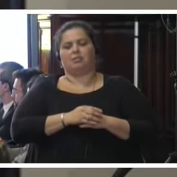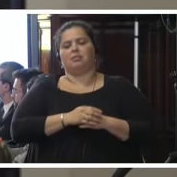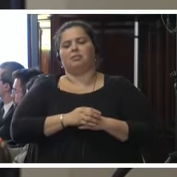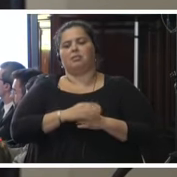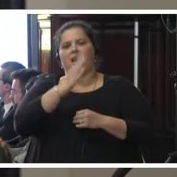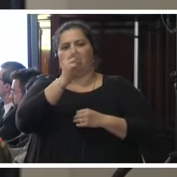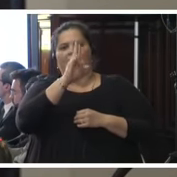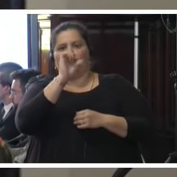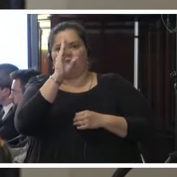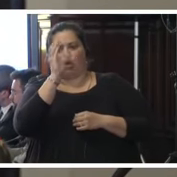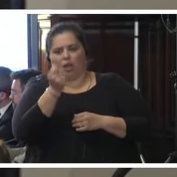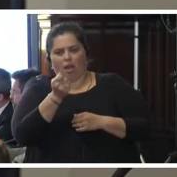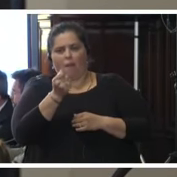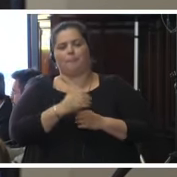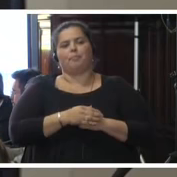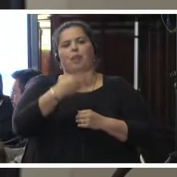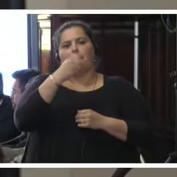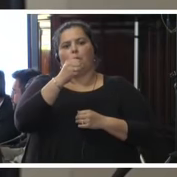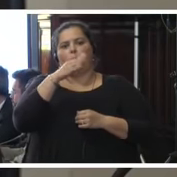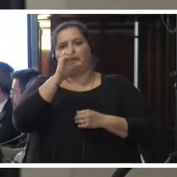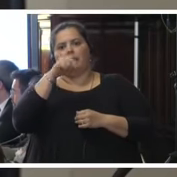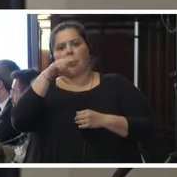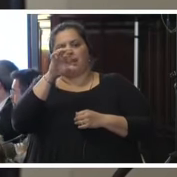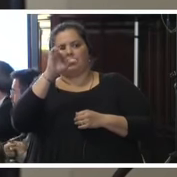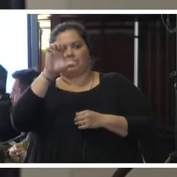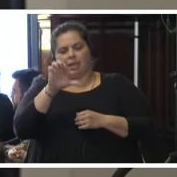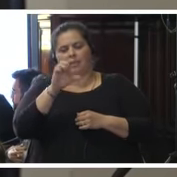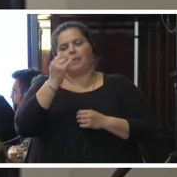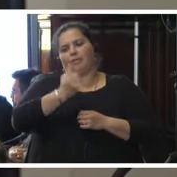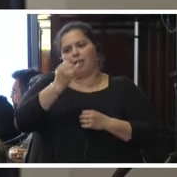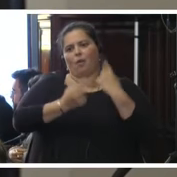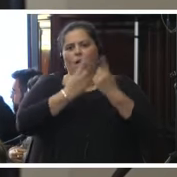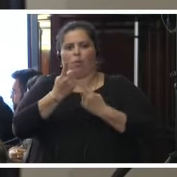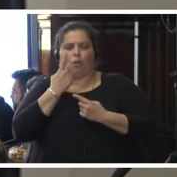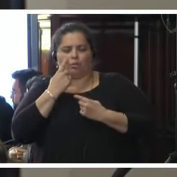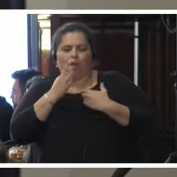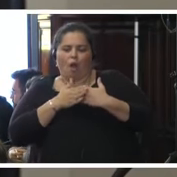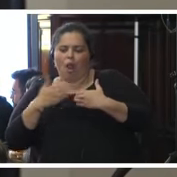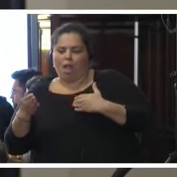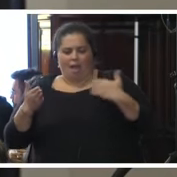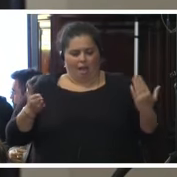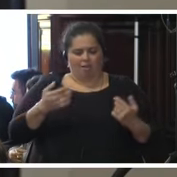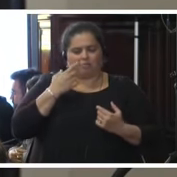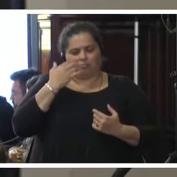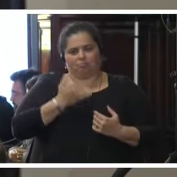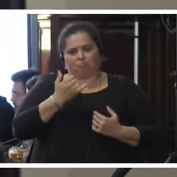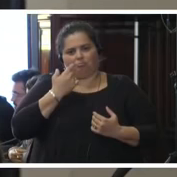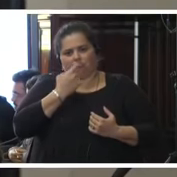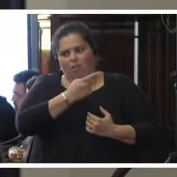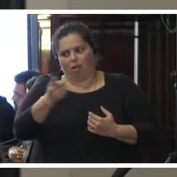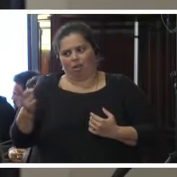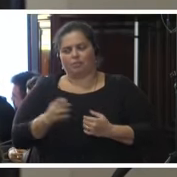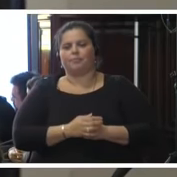aqui, outros conhecidos aqui desse lado também, evidentemente, e trabalhei